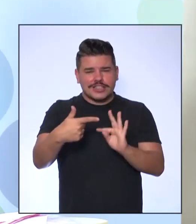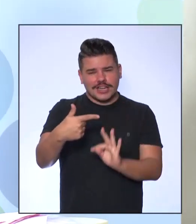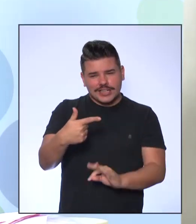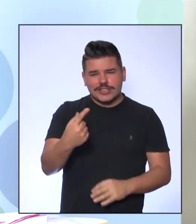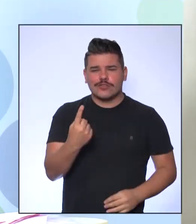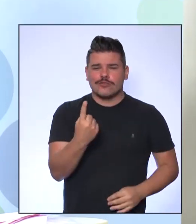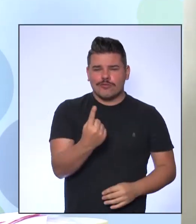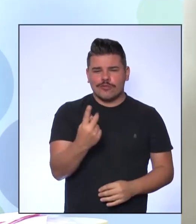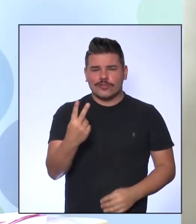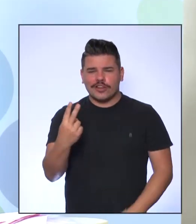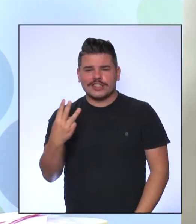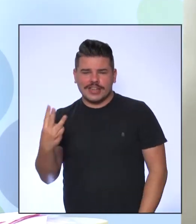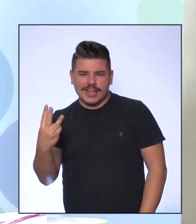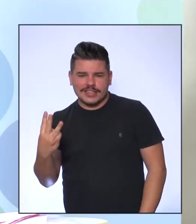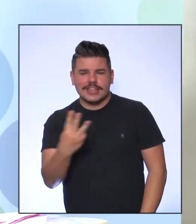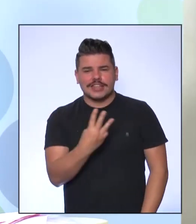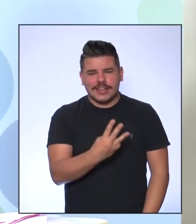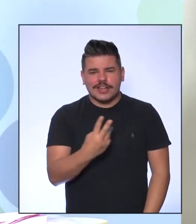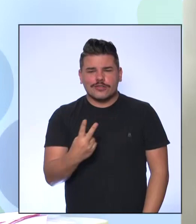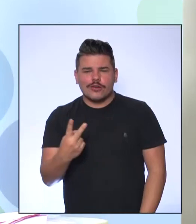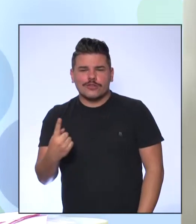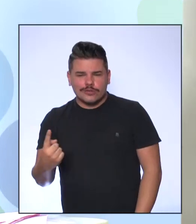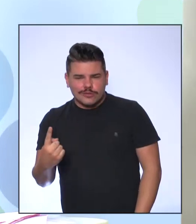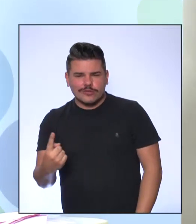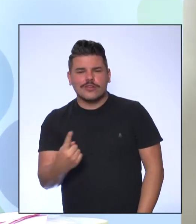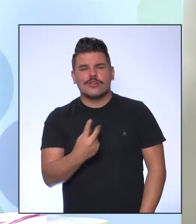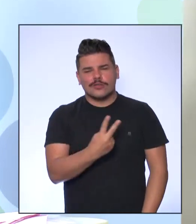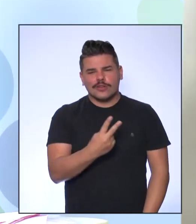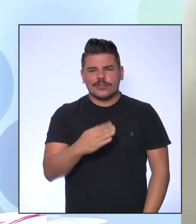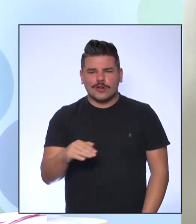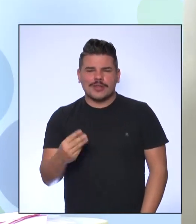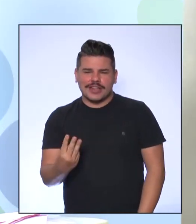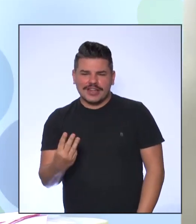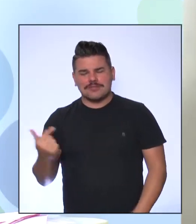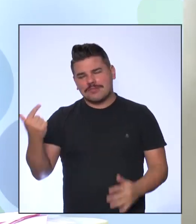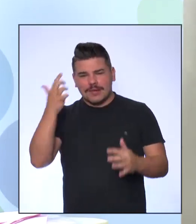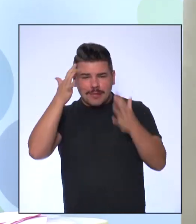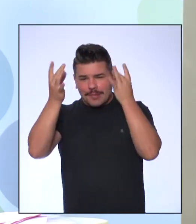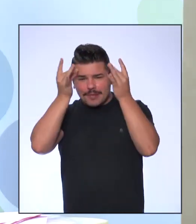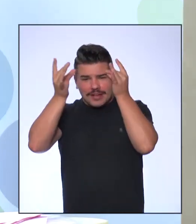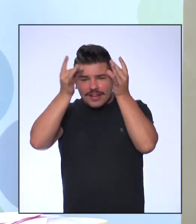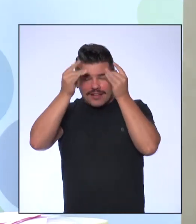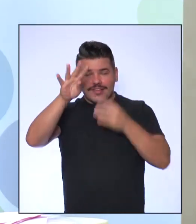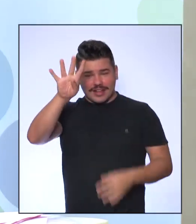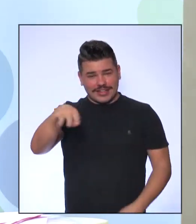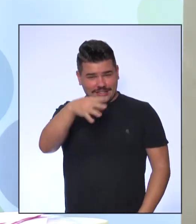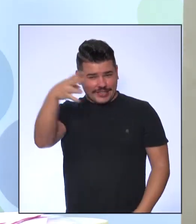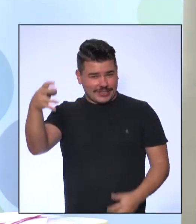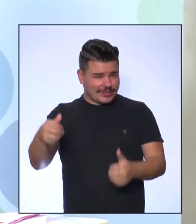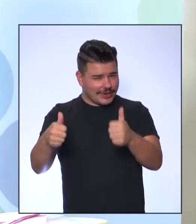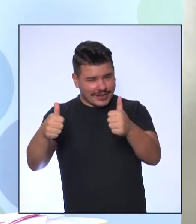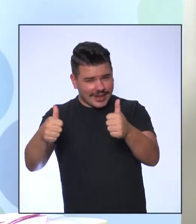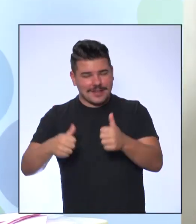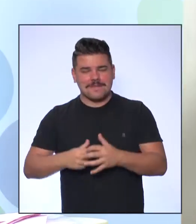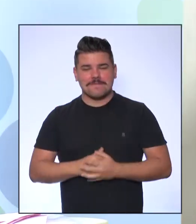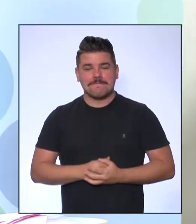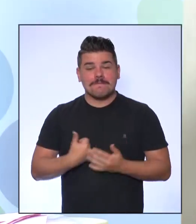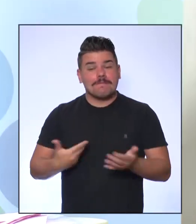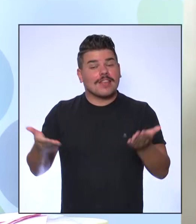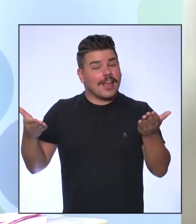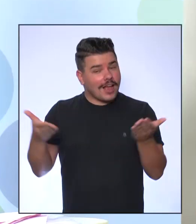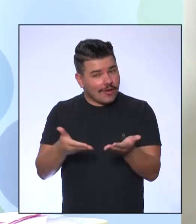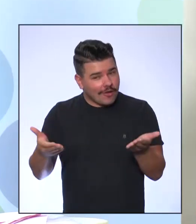3, 2, 1. Eu quero ver demonstrações aí dessa música, certo? Agora nós vamos para